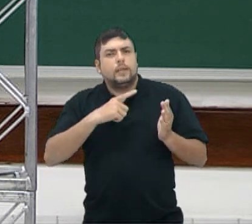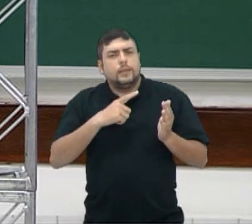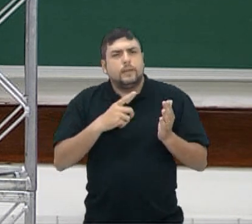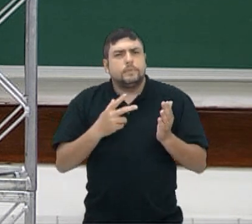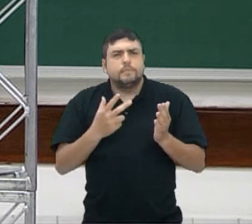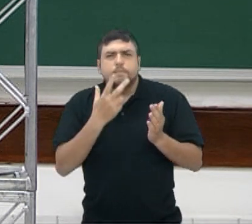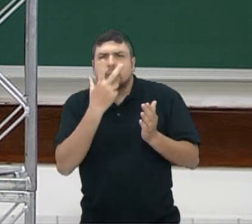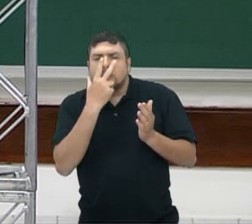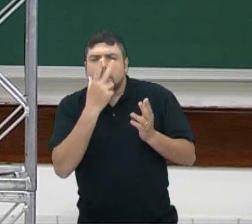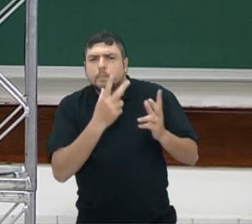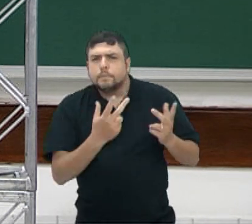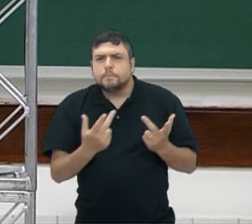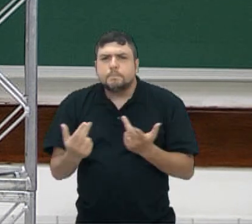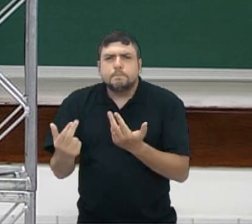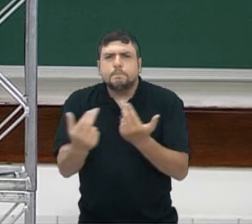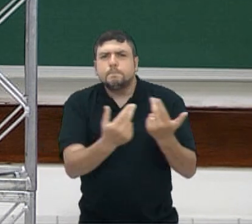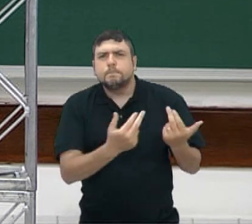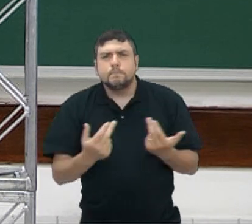mesma essência, ou seja, o